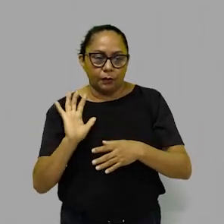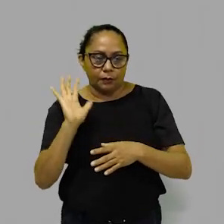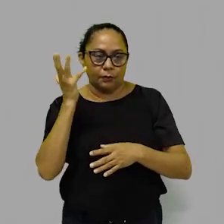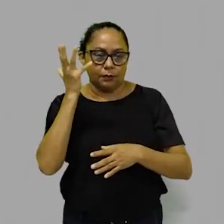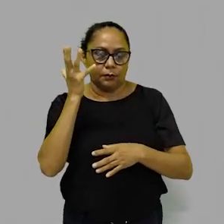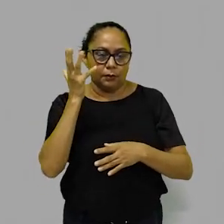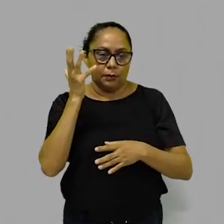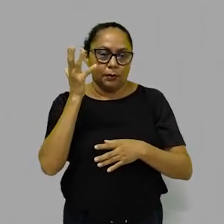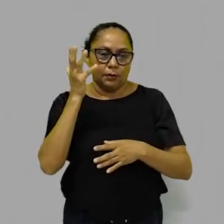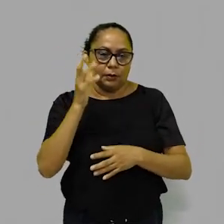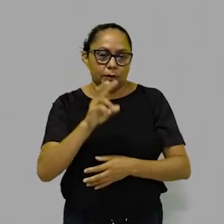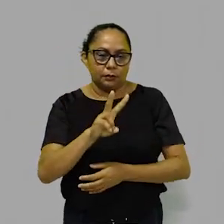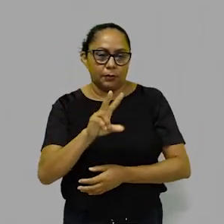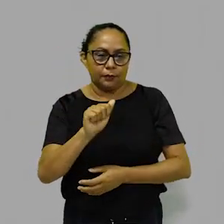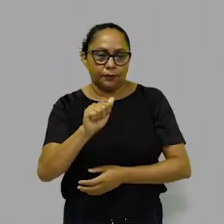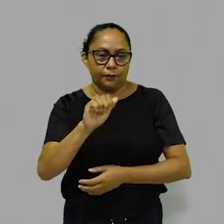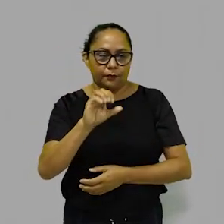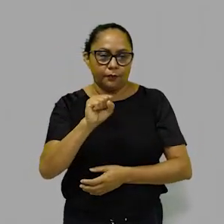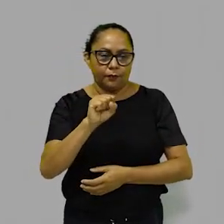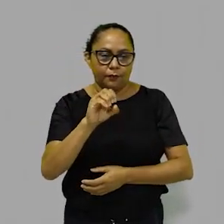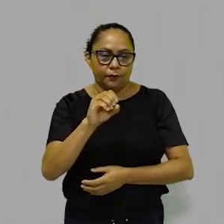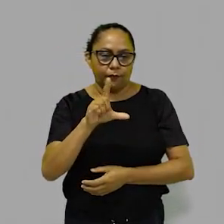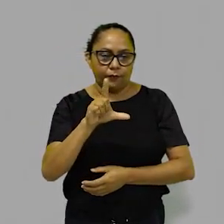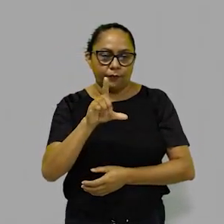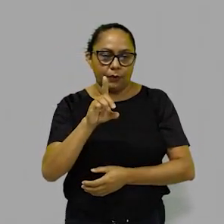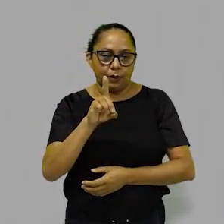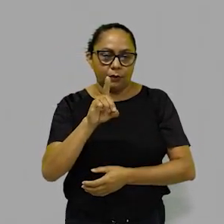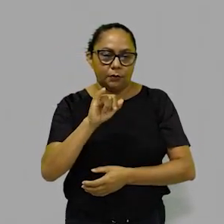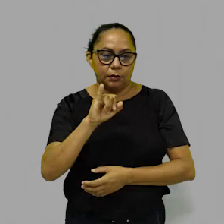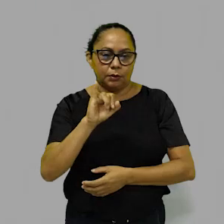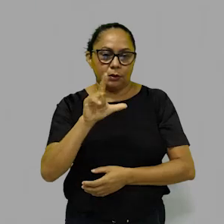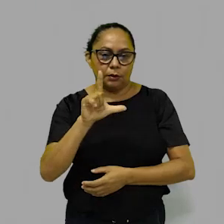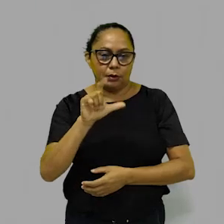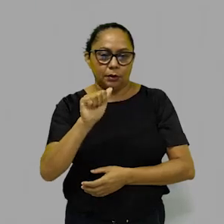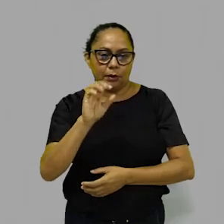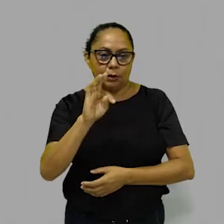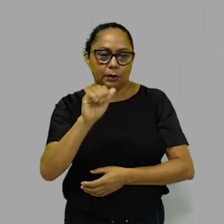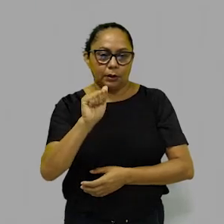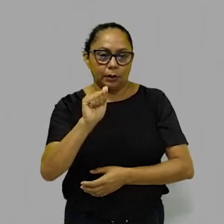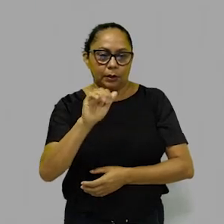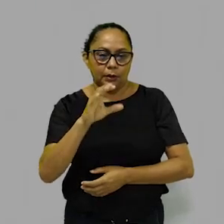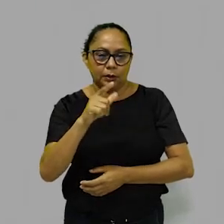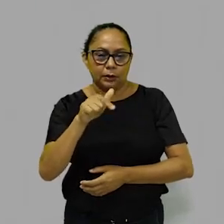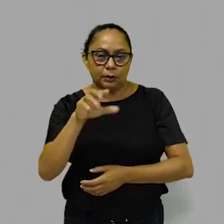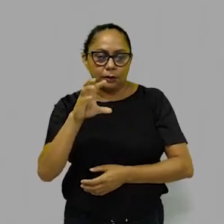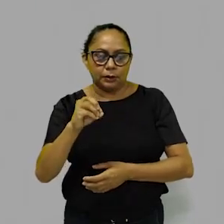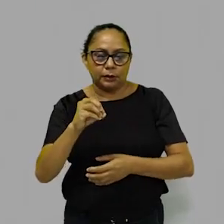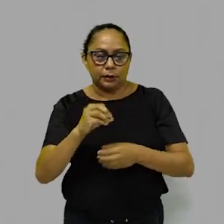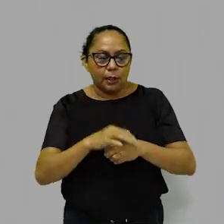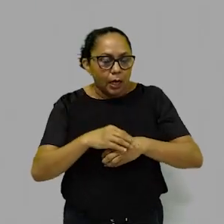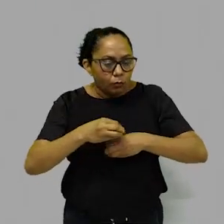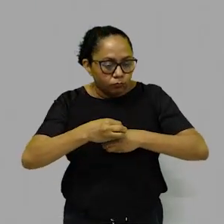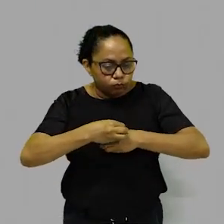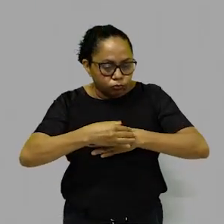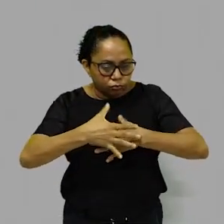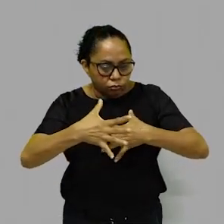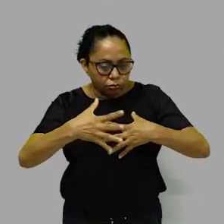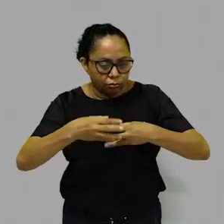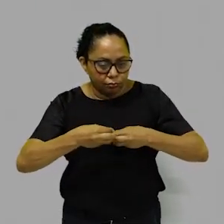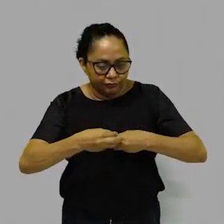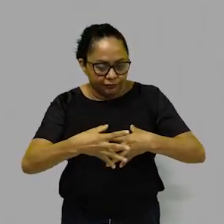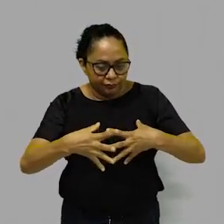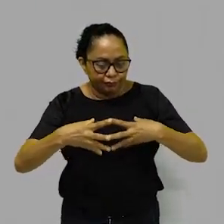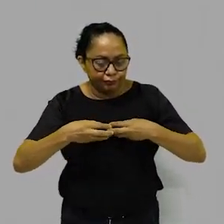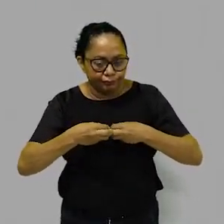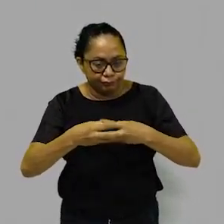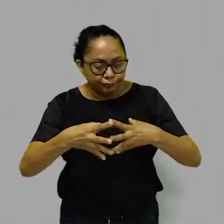uma vasodilatação. Os vasos sanguíneos eles vão ficar mais estendidos, vão se abrir mais, o sangue vai circular